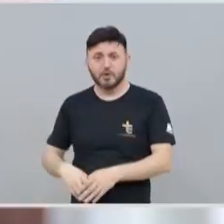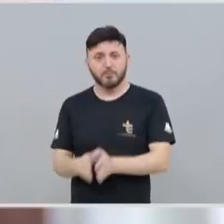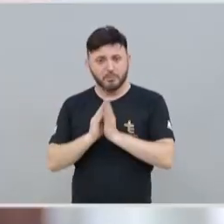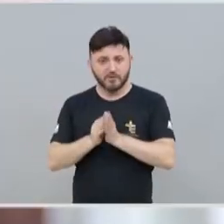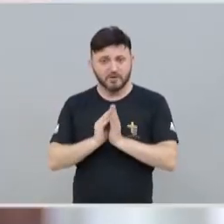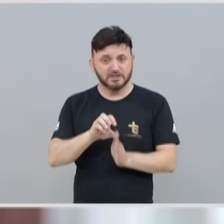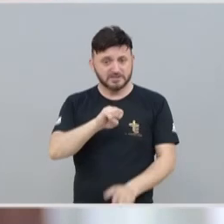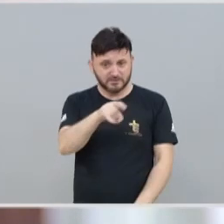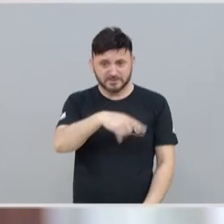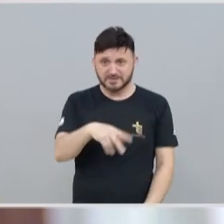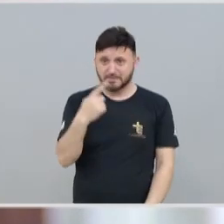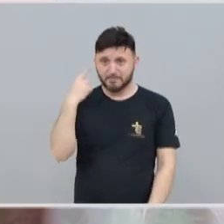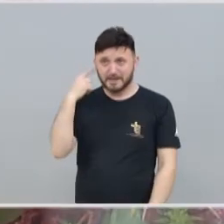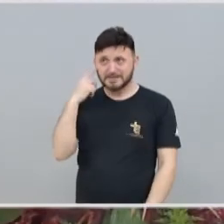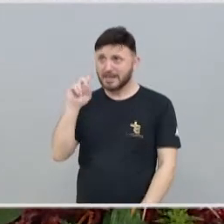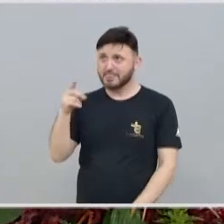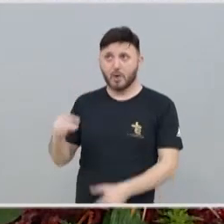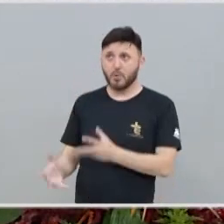teste